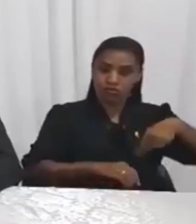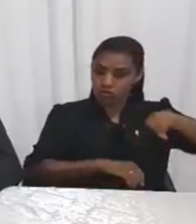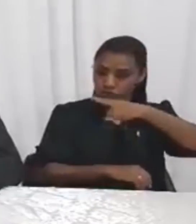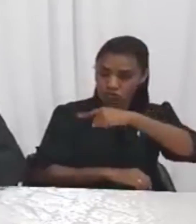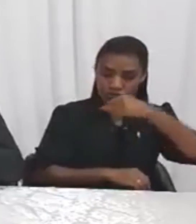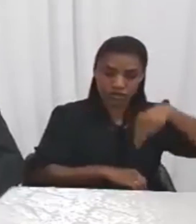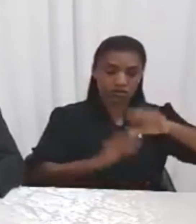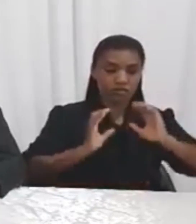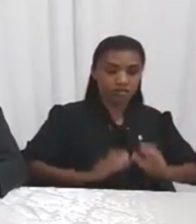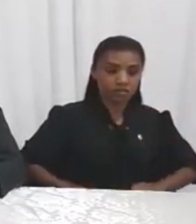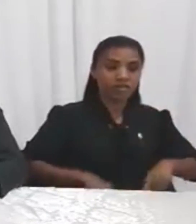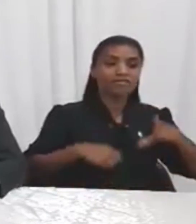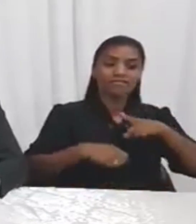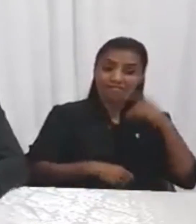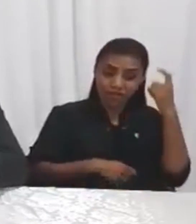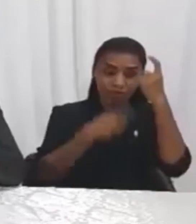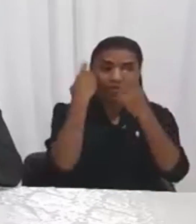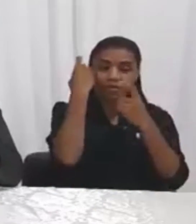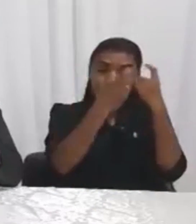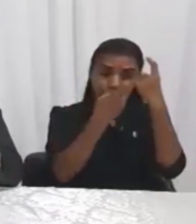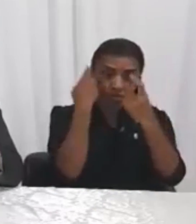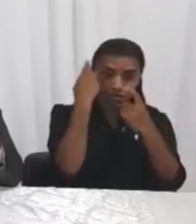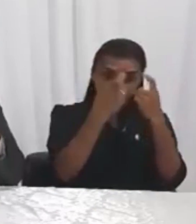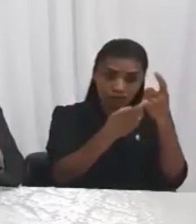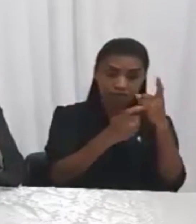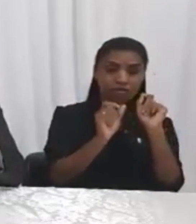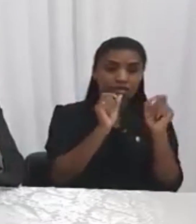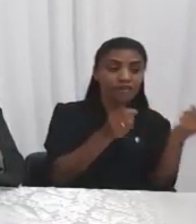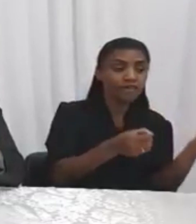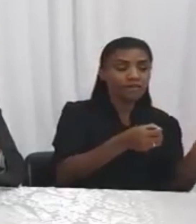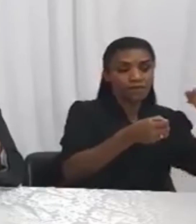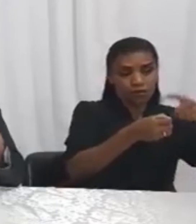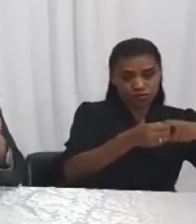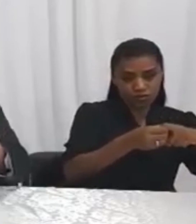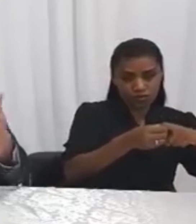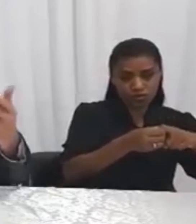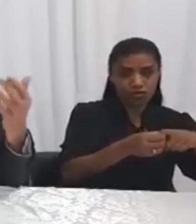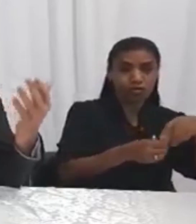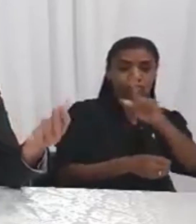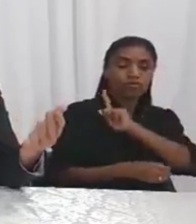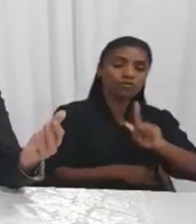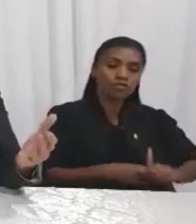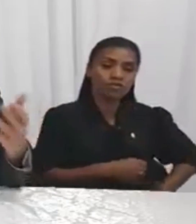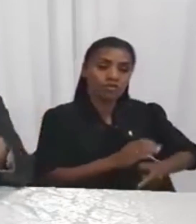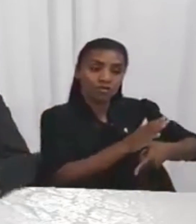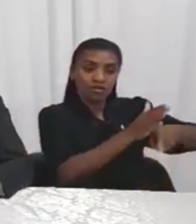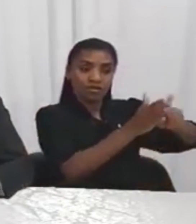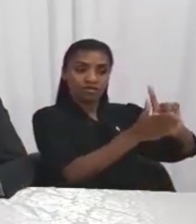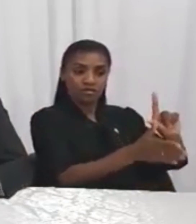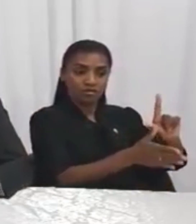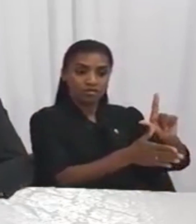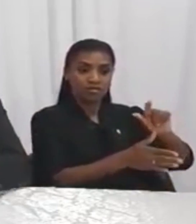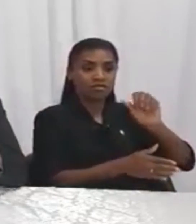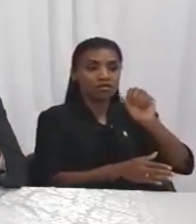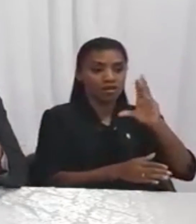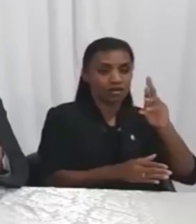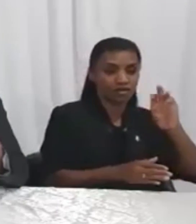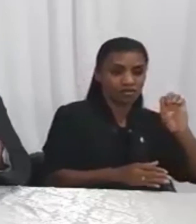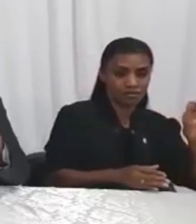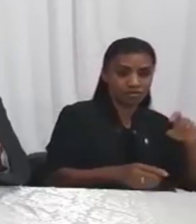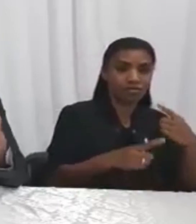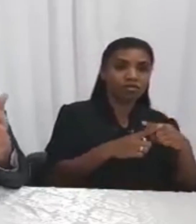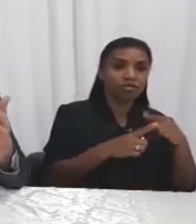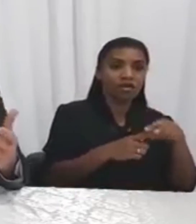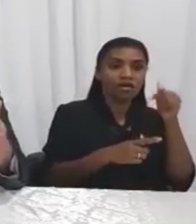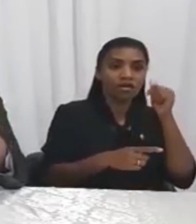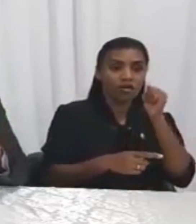como cidadãos, tenho a preocupação de que volte, né, o governo anterior do Macri.